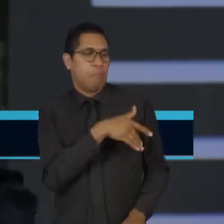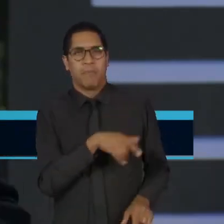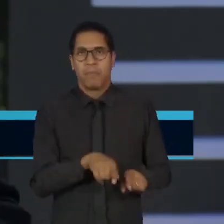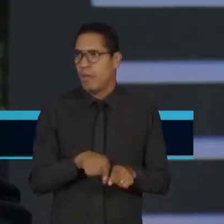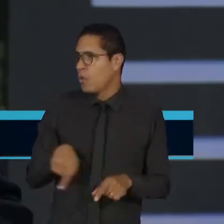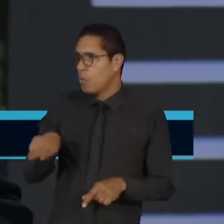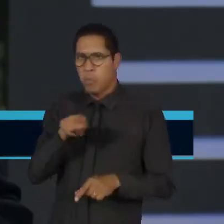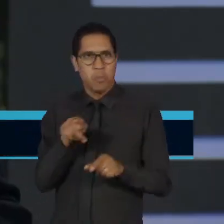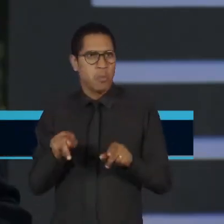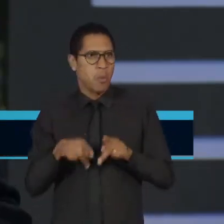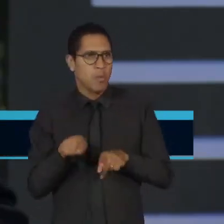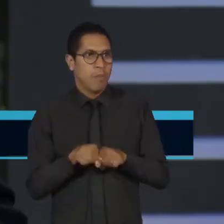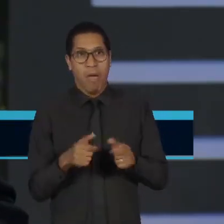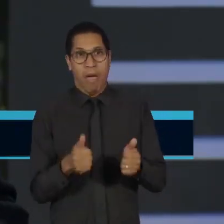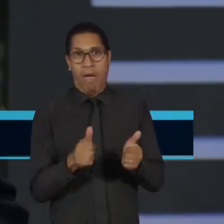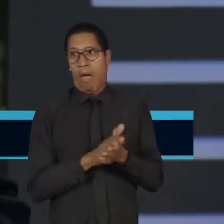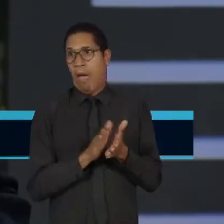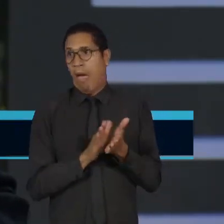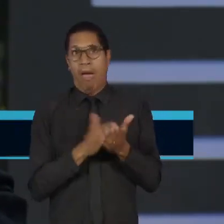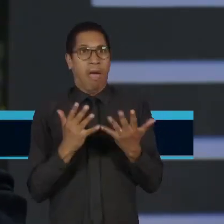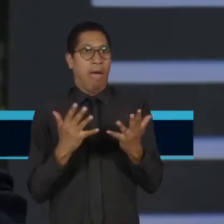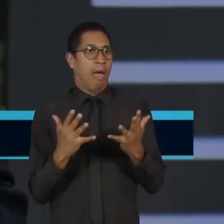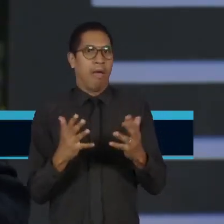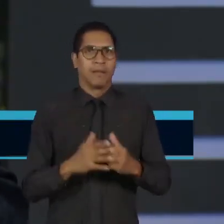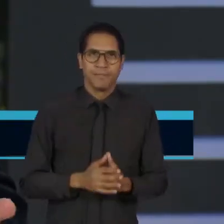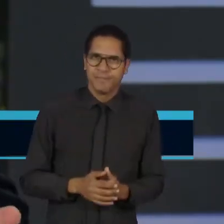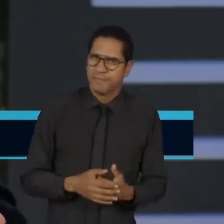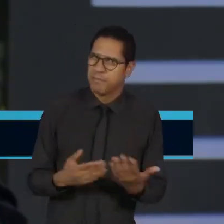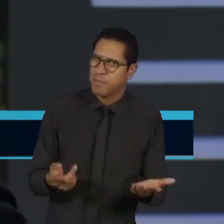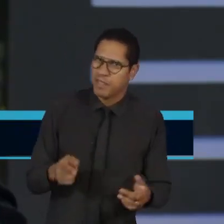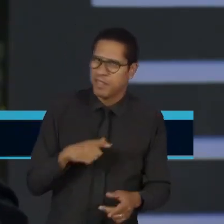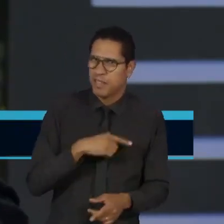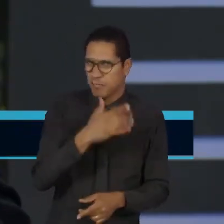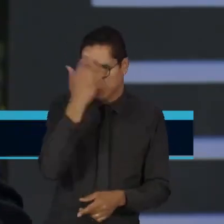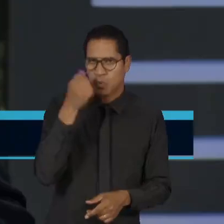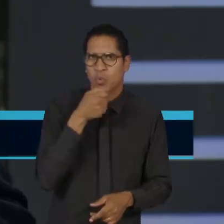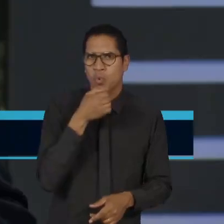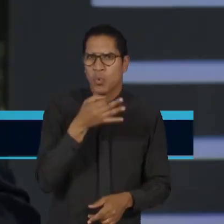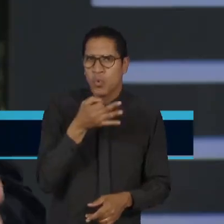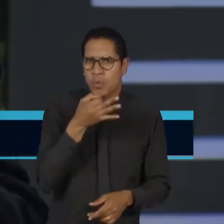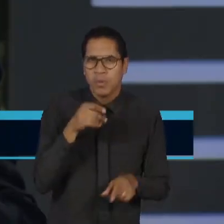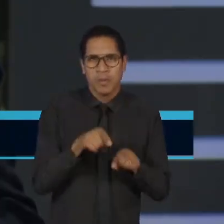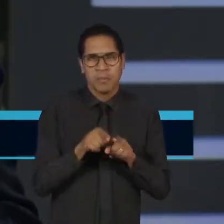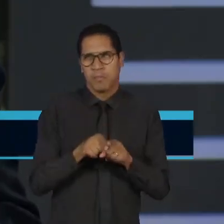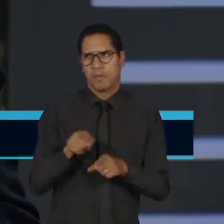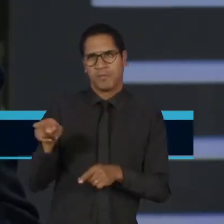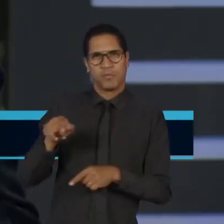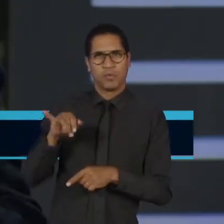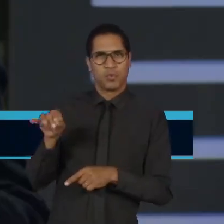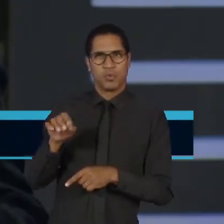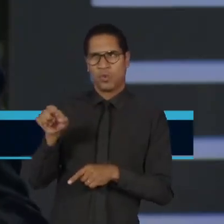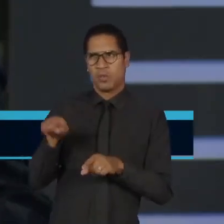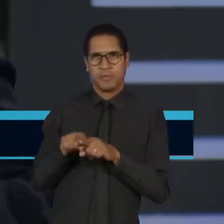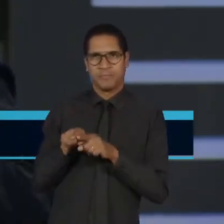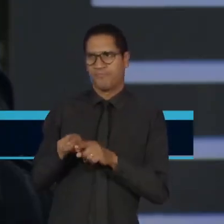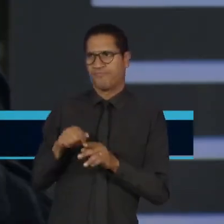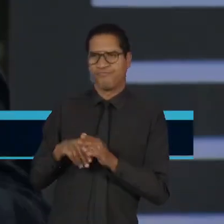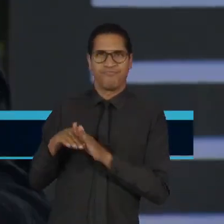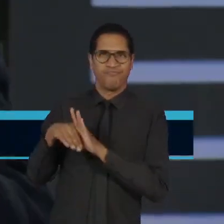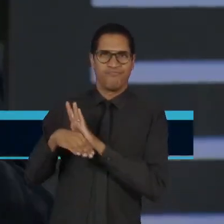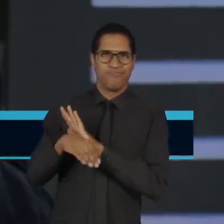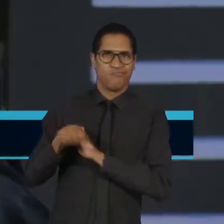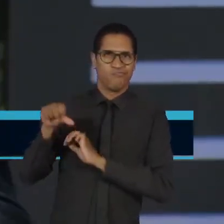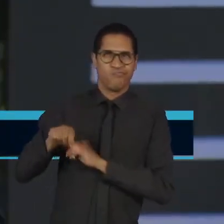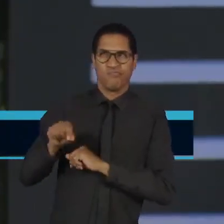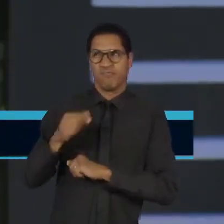aquela questão, né? Eu achei os comentaristas ali muito pessimistas em relação ao Biden. Os números do Biden,